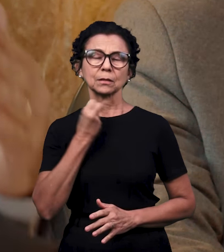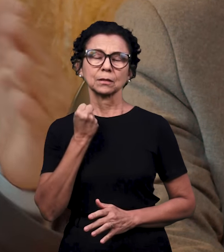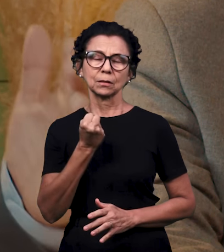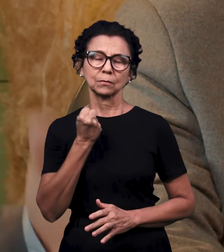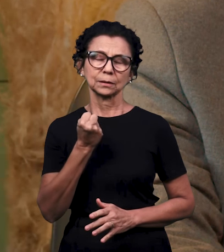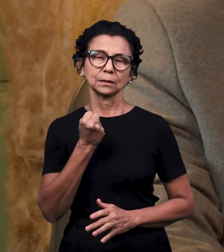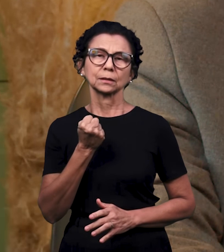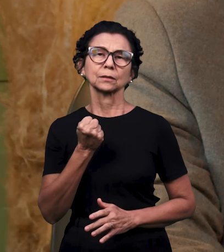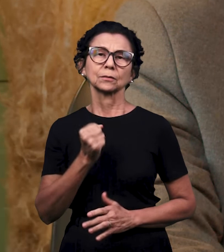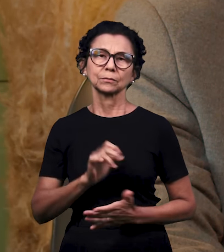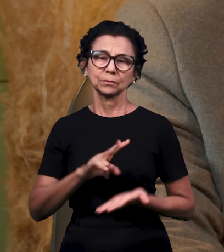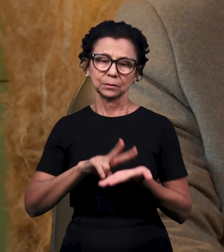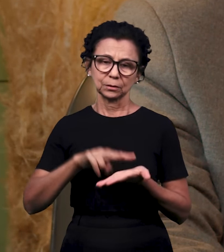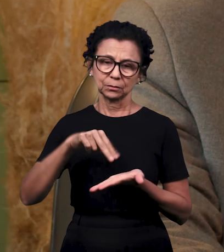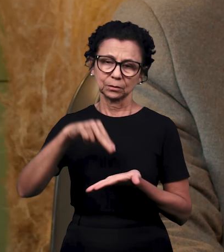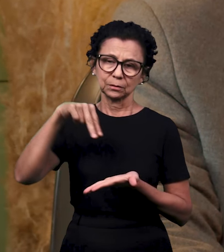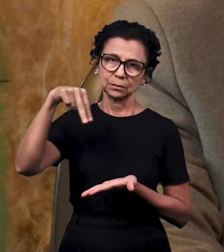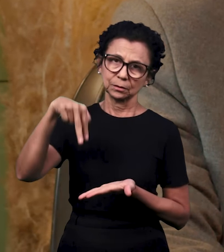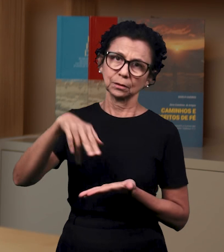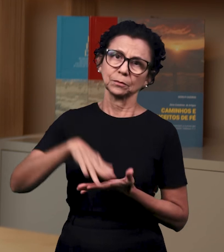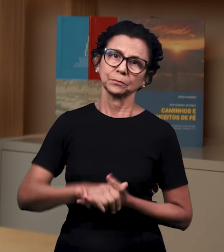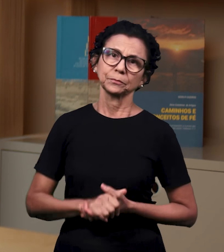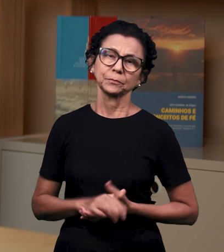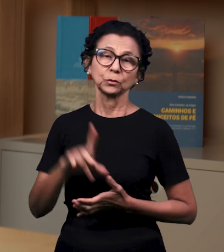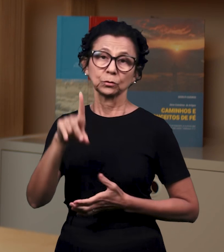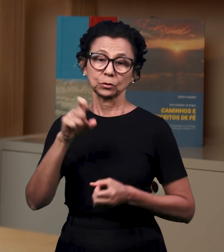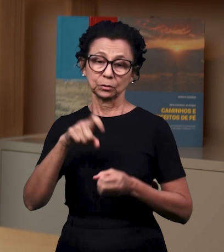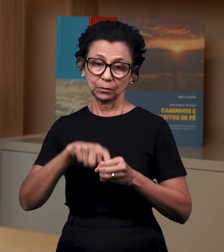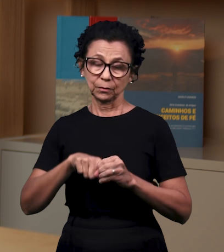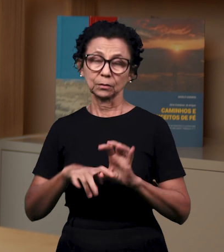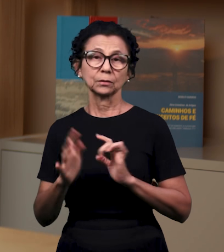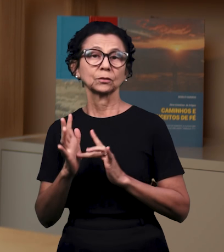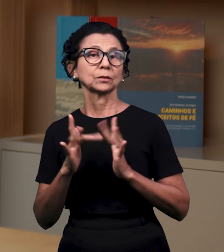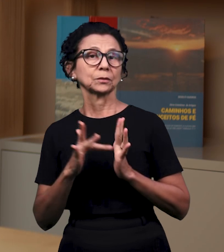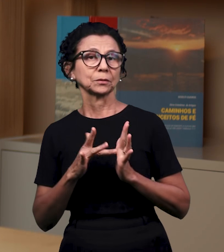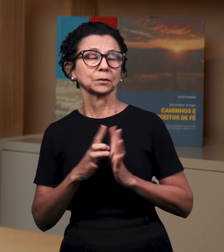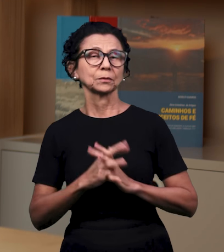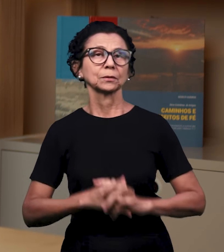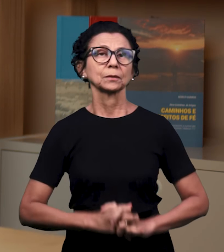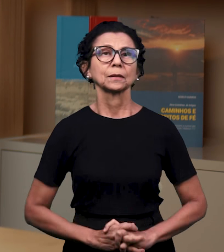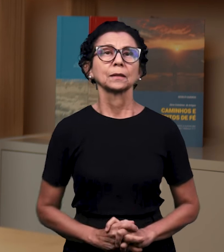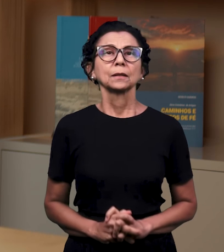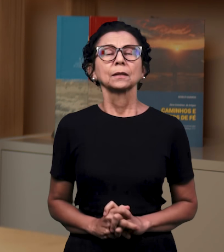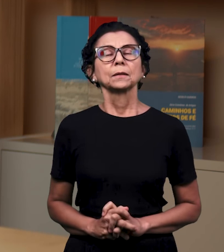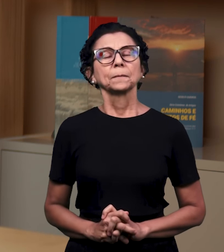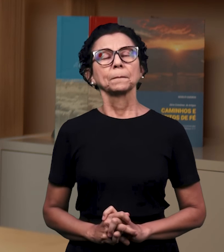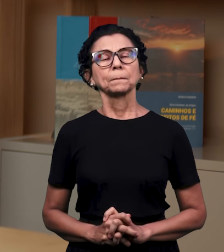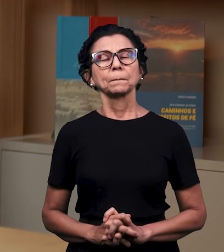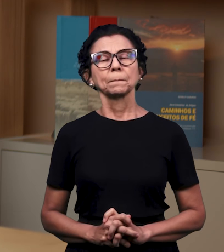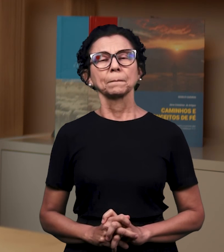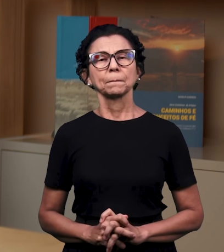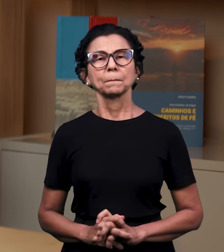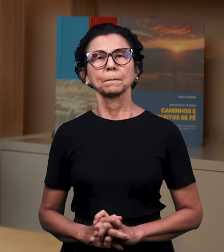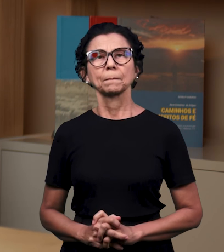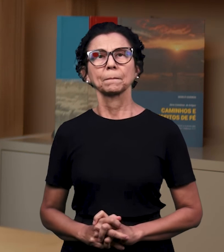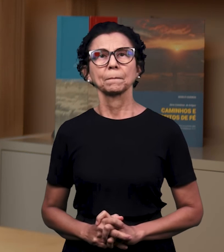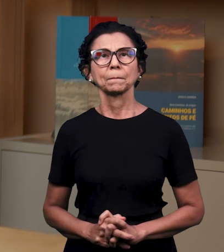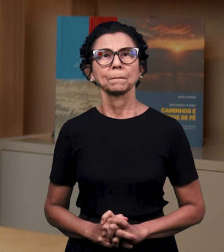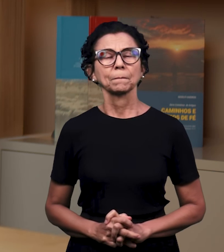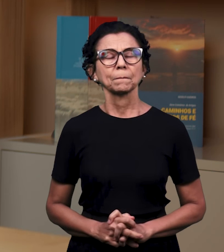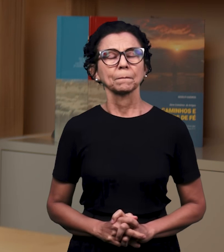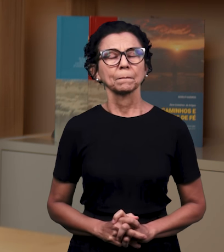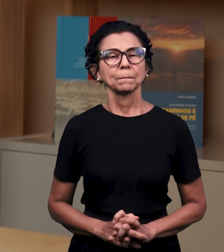dia maravilhoso da volta de Jesus. Glória a Deus. E tem um texto, então veja só como